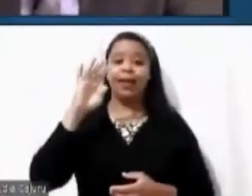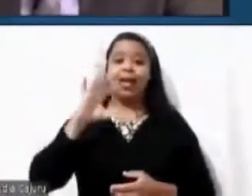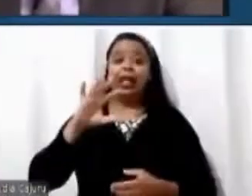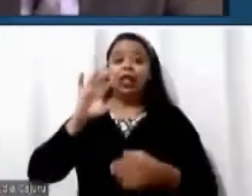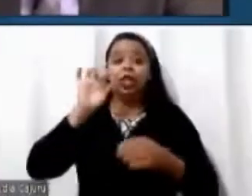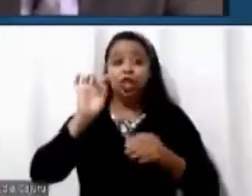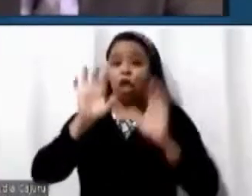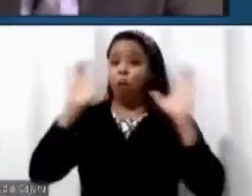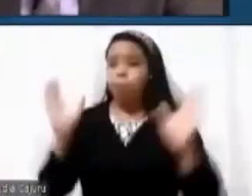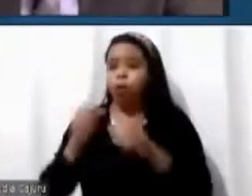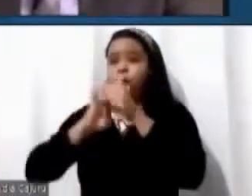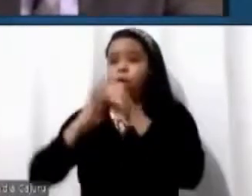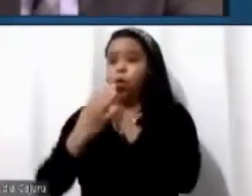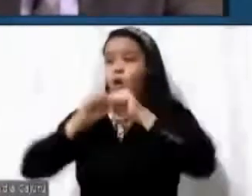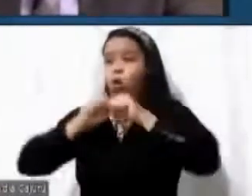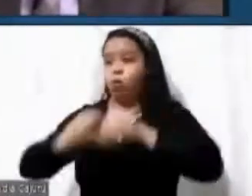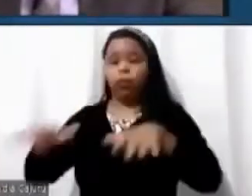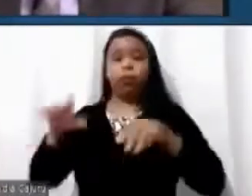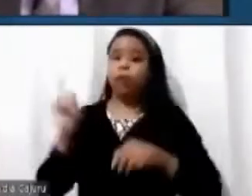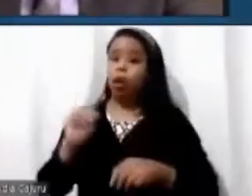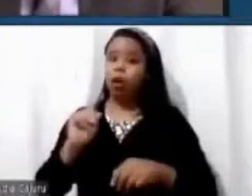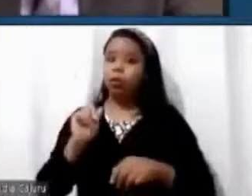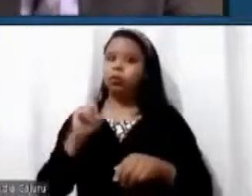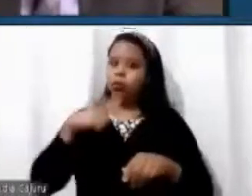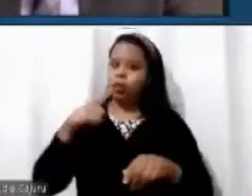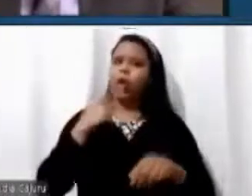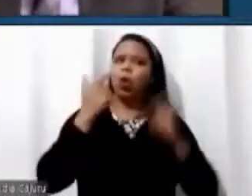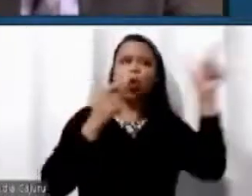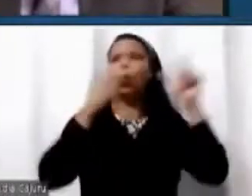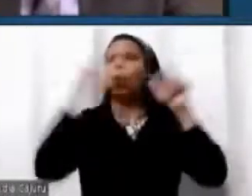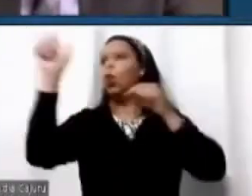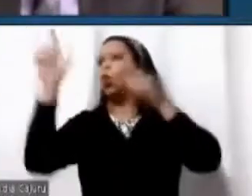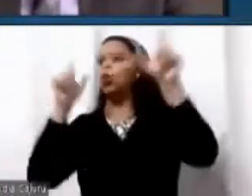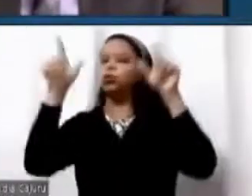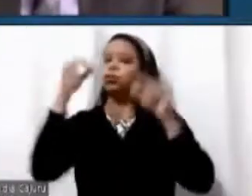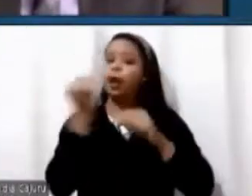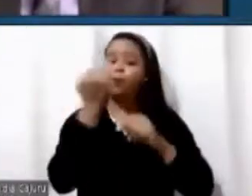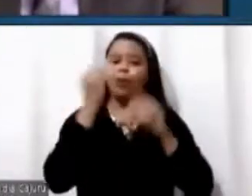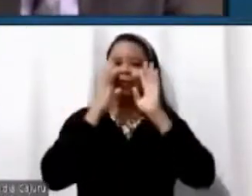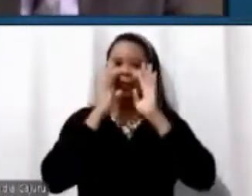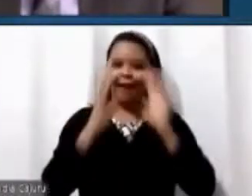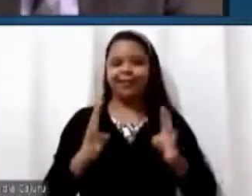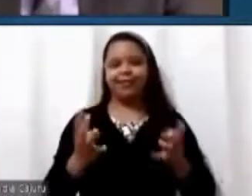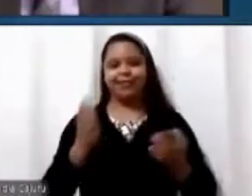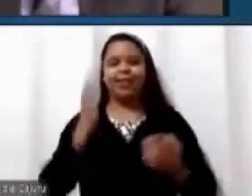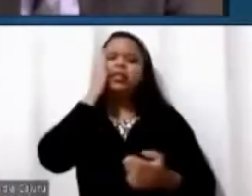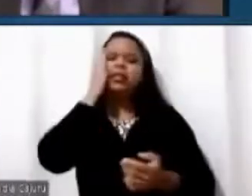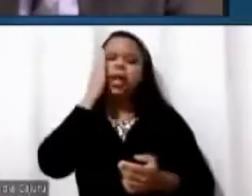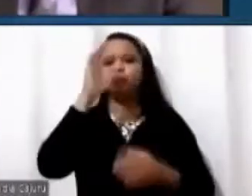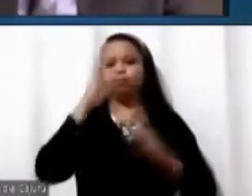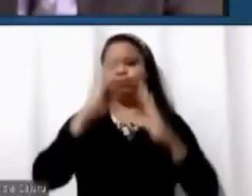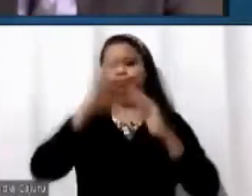questão. Então, nesse contexto de Covid, o que importa é, né, com hospitais cheios, com